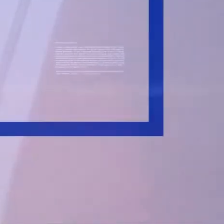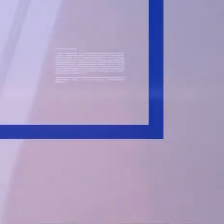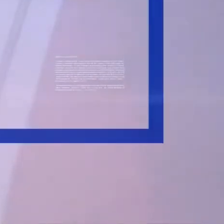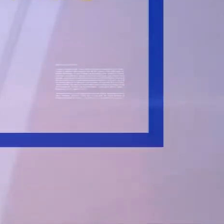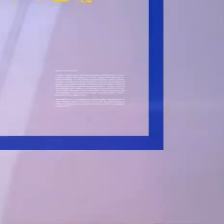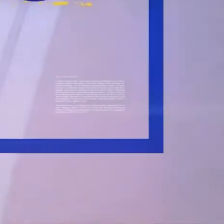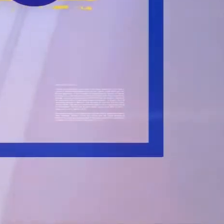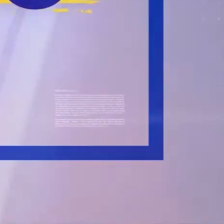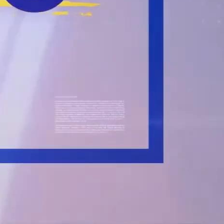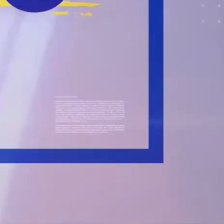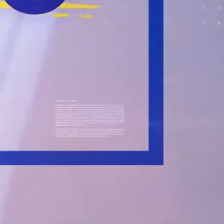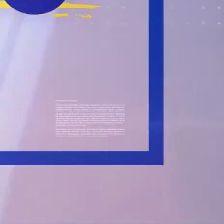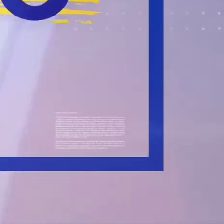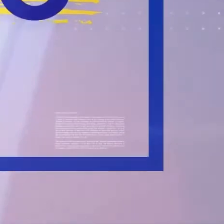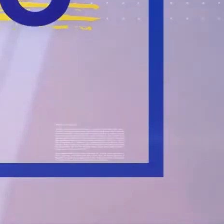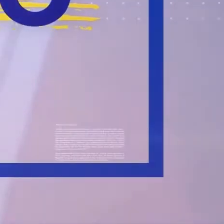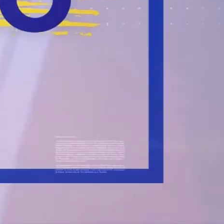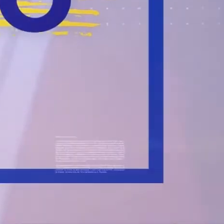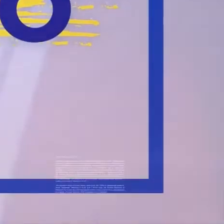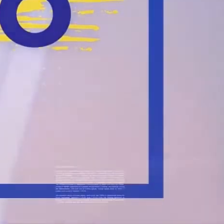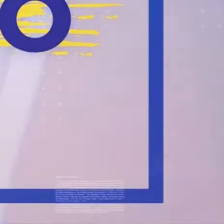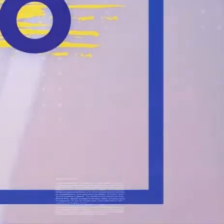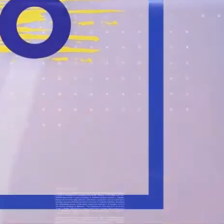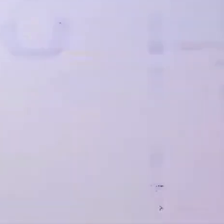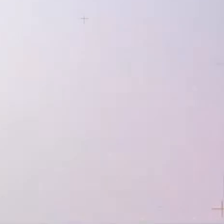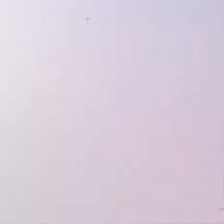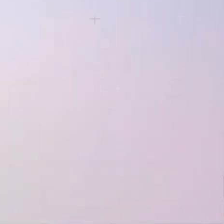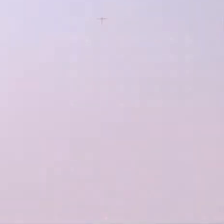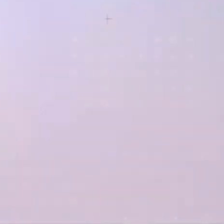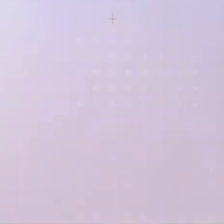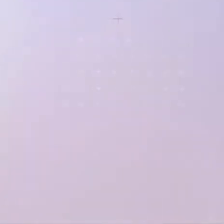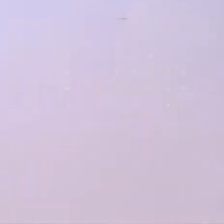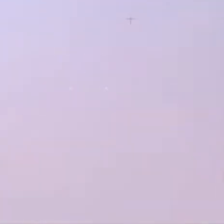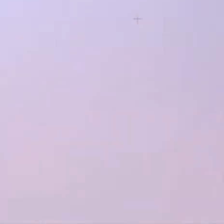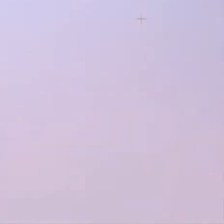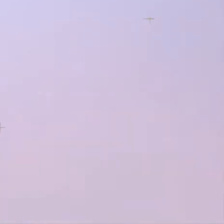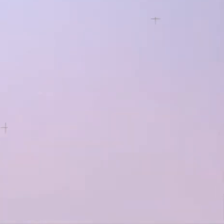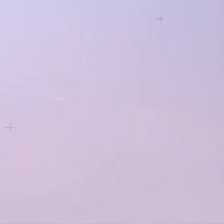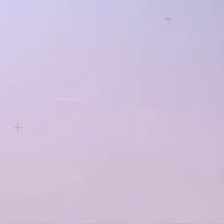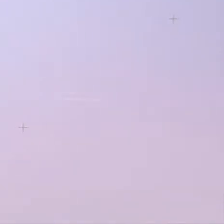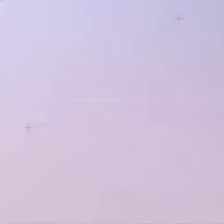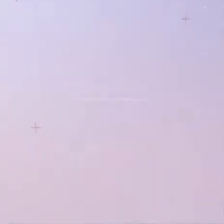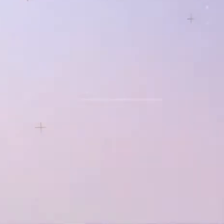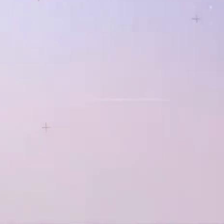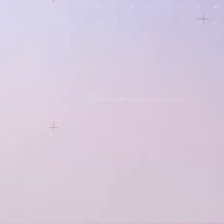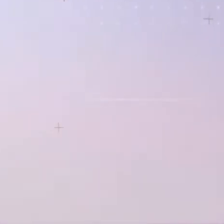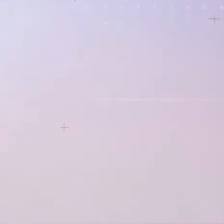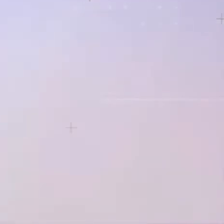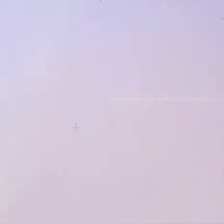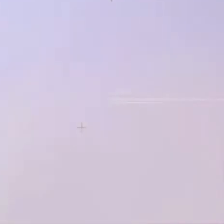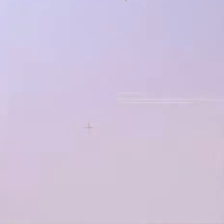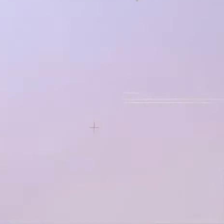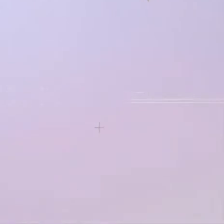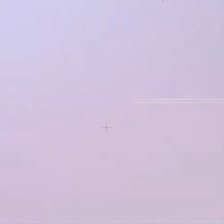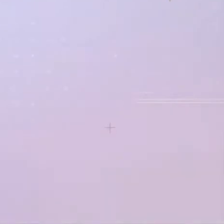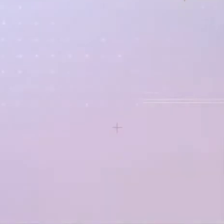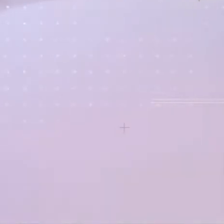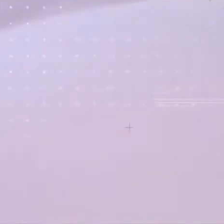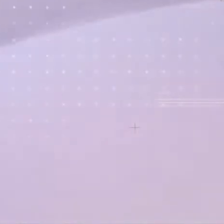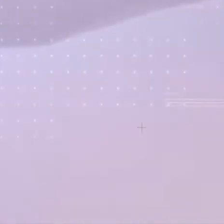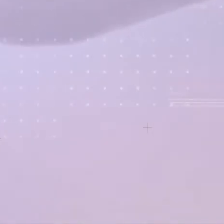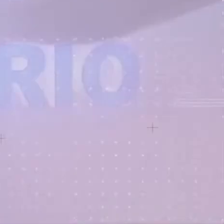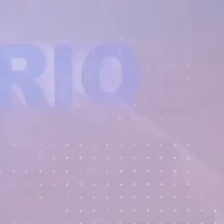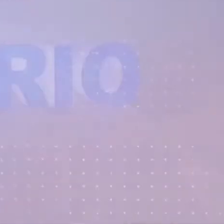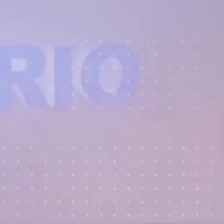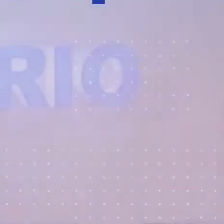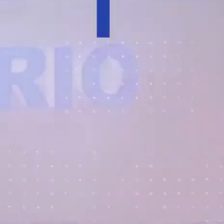No crediário, a primeira parcela, você só paga em dezembro. Nos cartões, dividimos em até 10 vezes sem juros. Vem correndo aproveitar estas